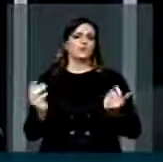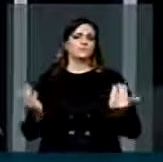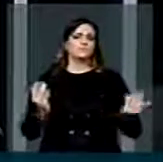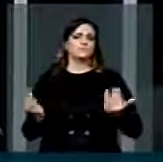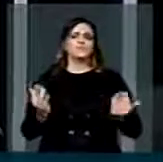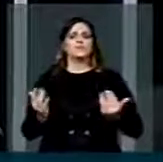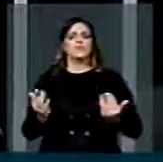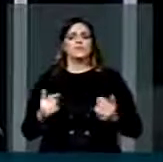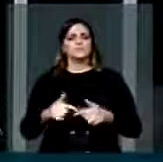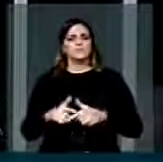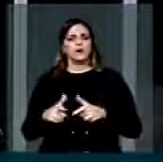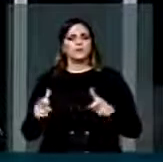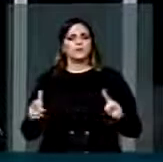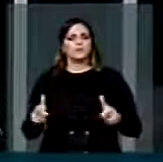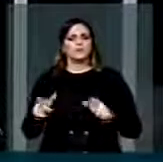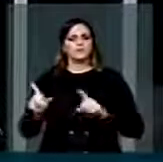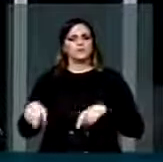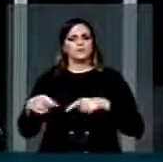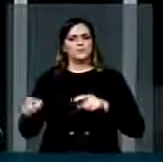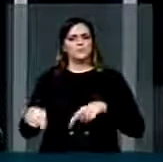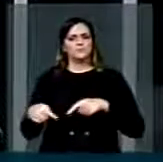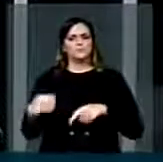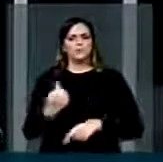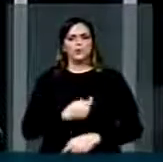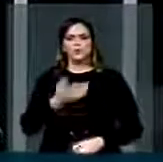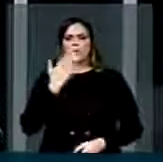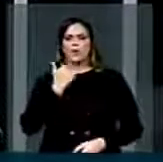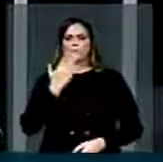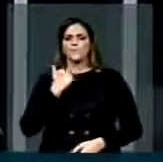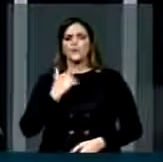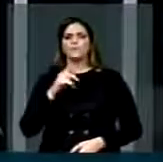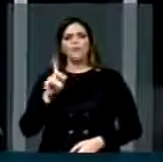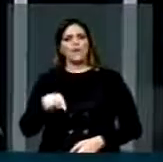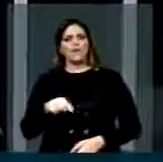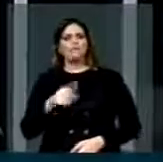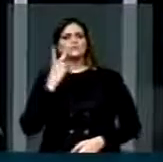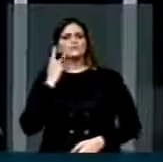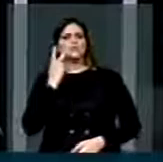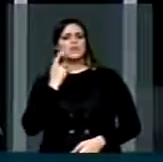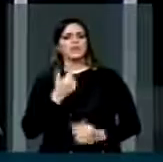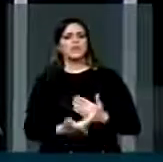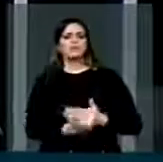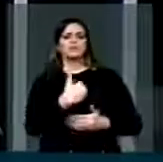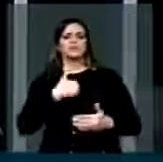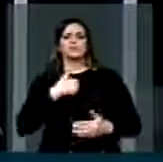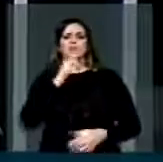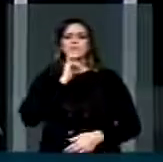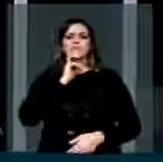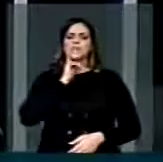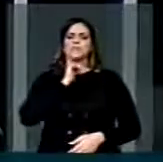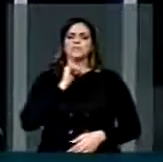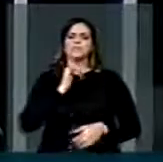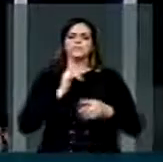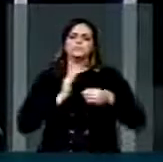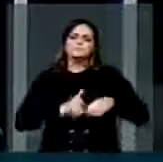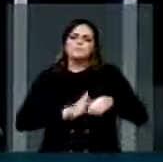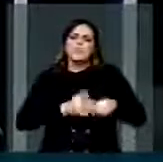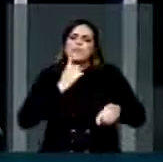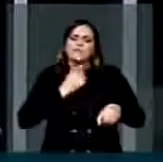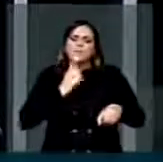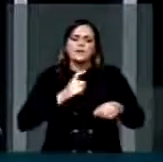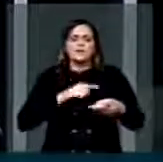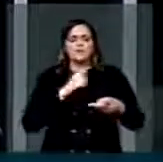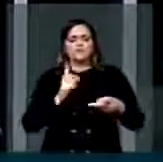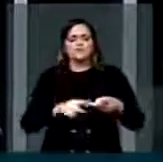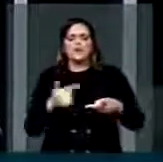boa parte da produção que nós comemos no Maranhão vem do Ceará. Tomate, outros tipos de